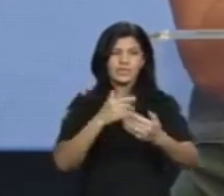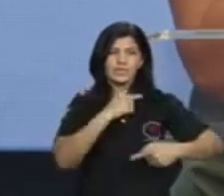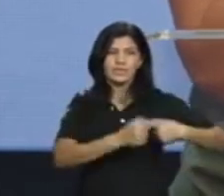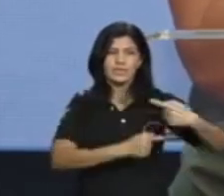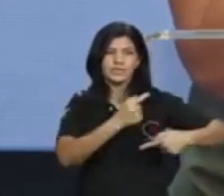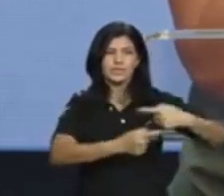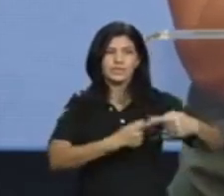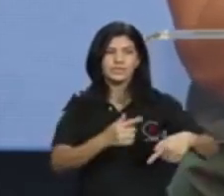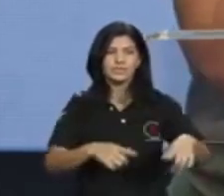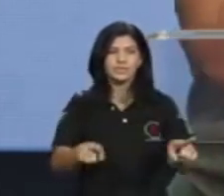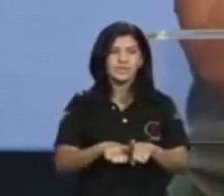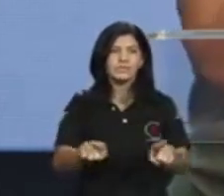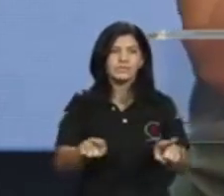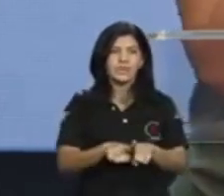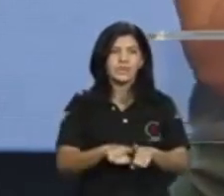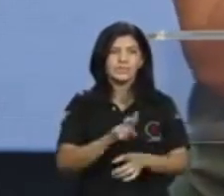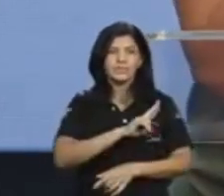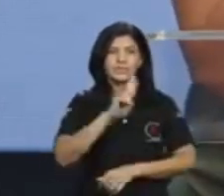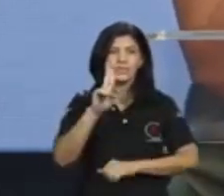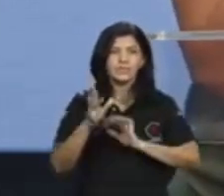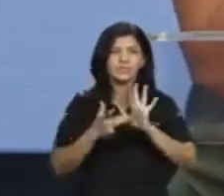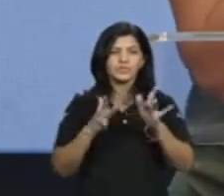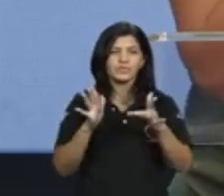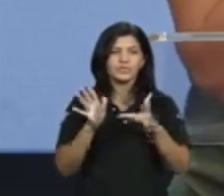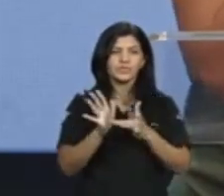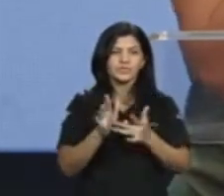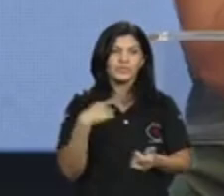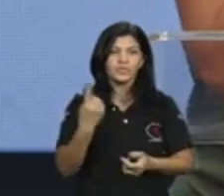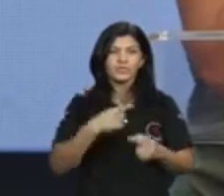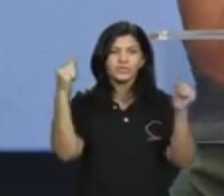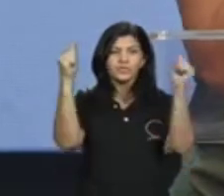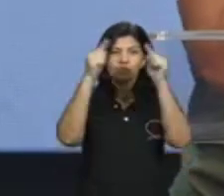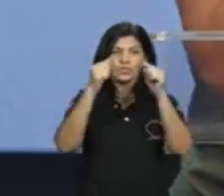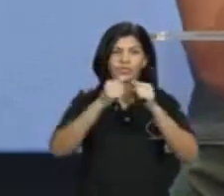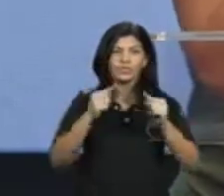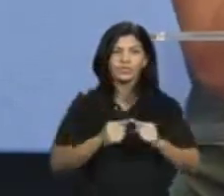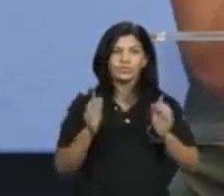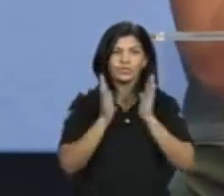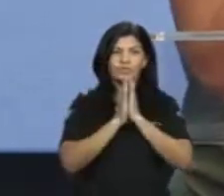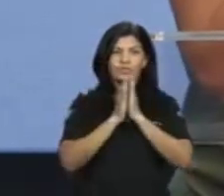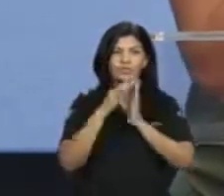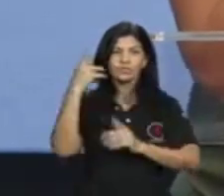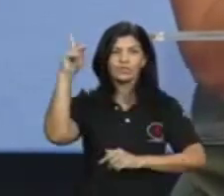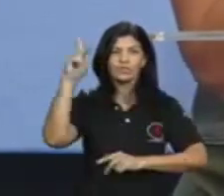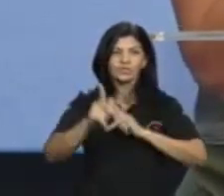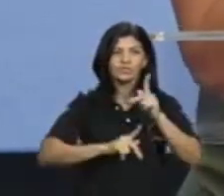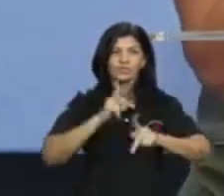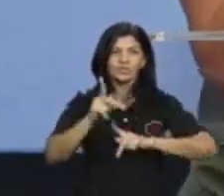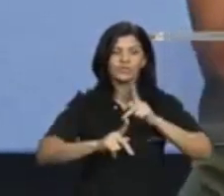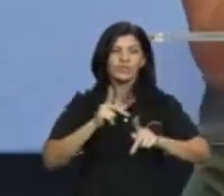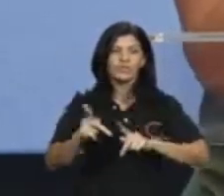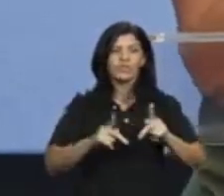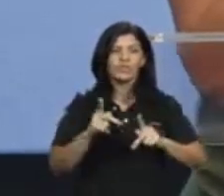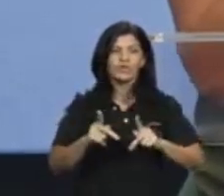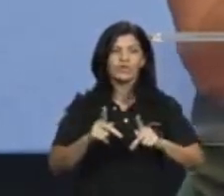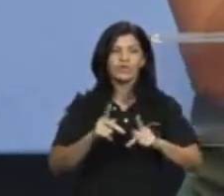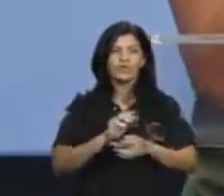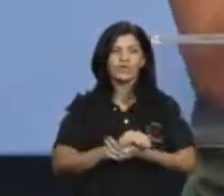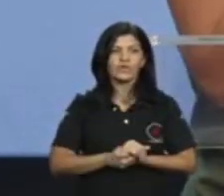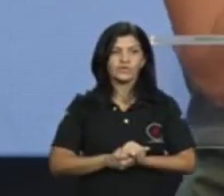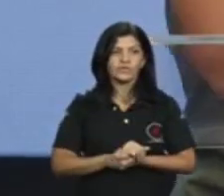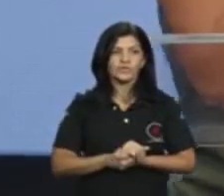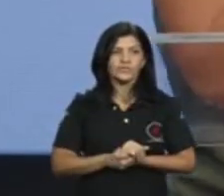geração. Em nome de Jesus, nós concordamos com essa oração aqui do teu povo. Renova as forças